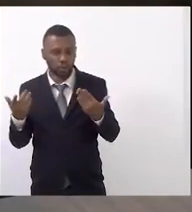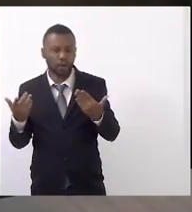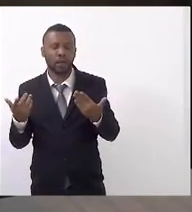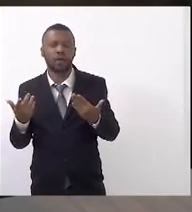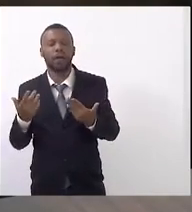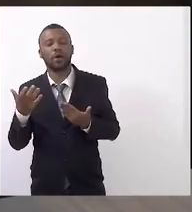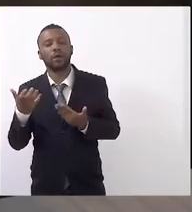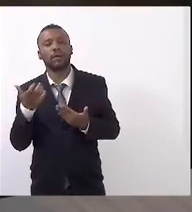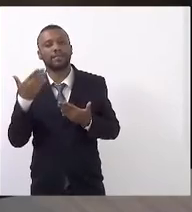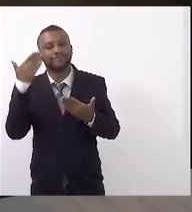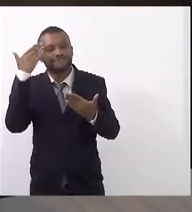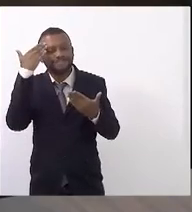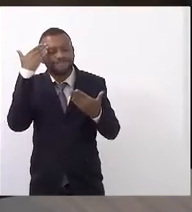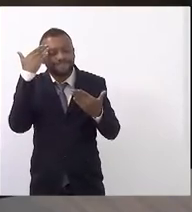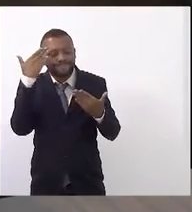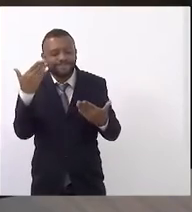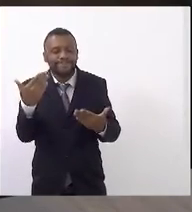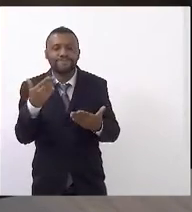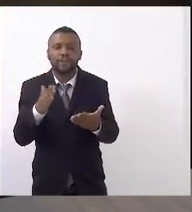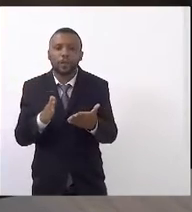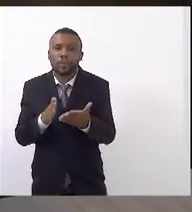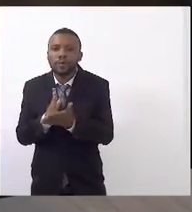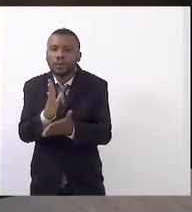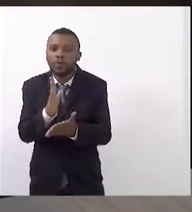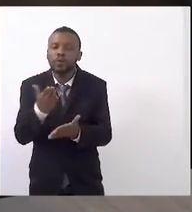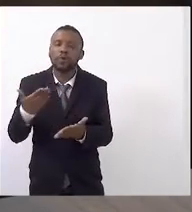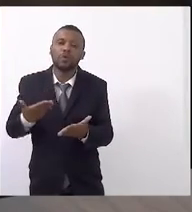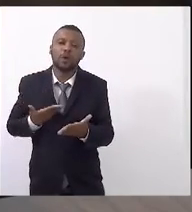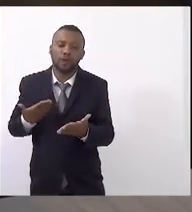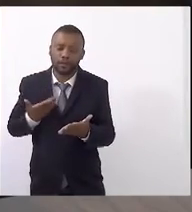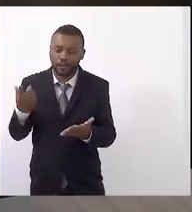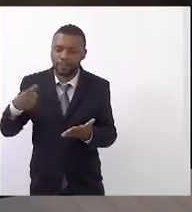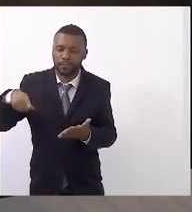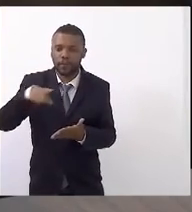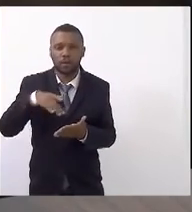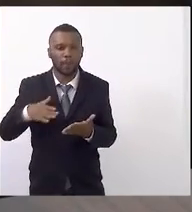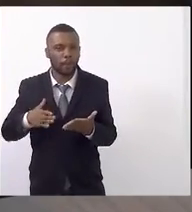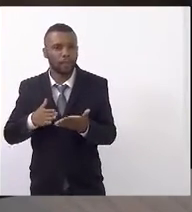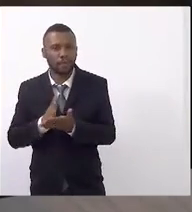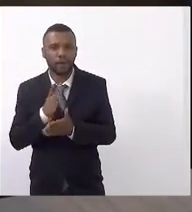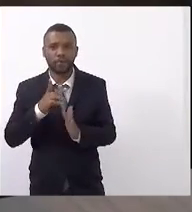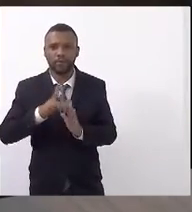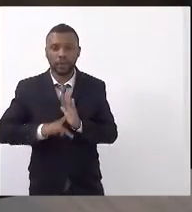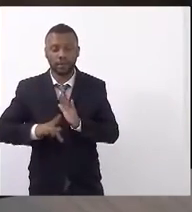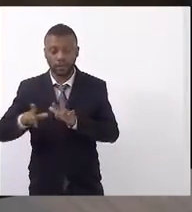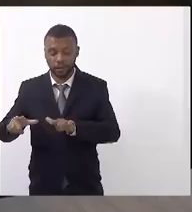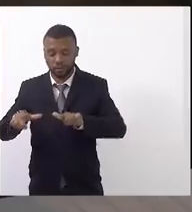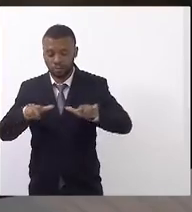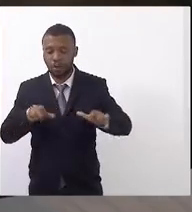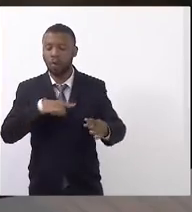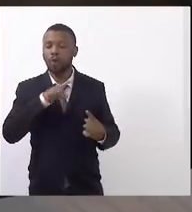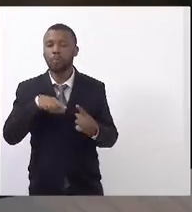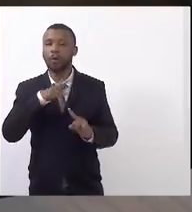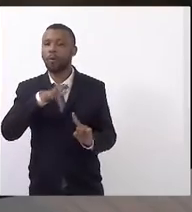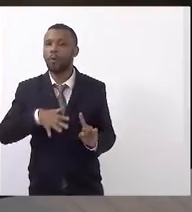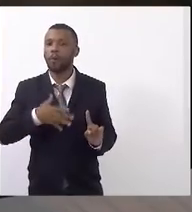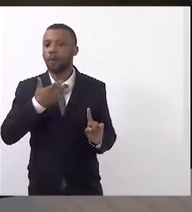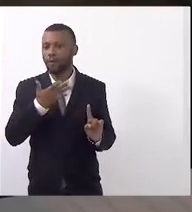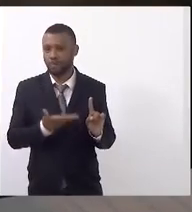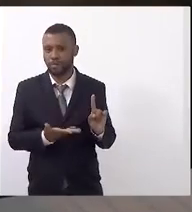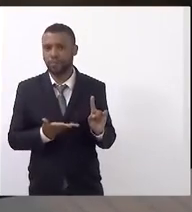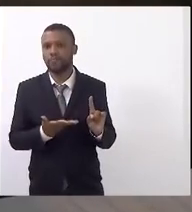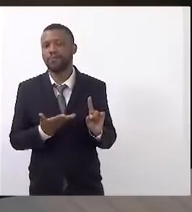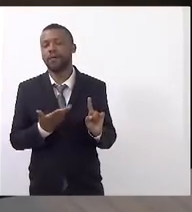queria agradecer aqui muito a aprovação dos nossos pares, porque esse diploma aqui é para homenagear aqueles